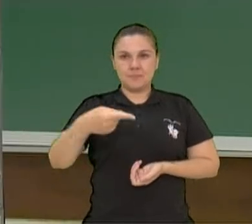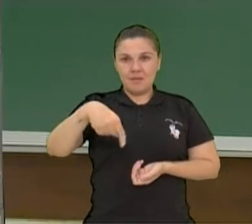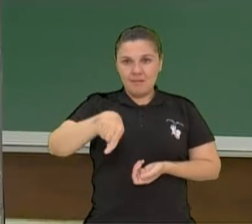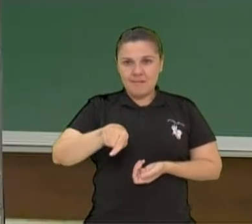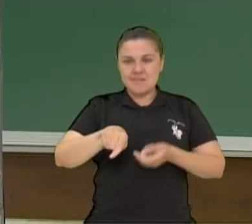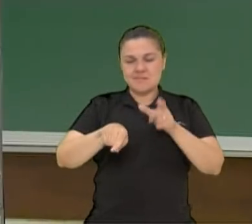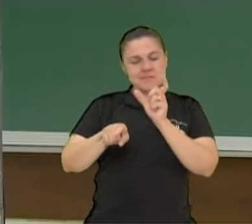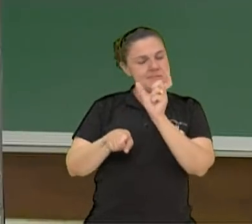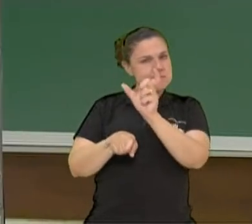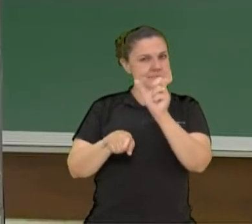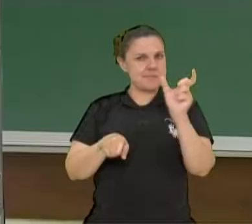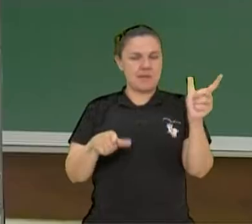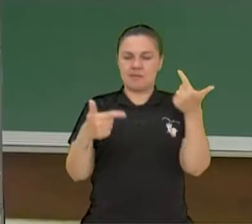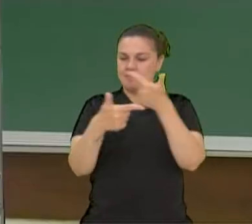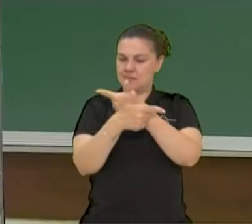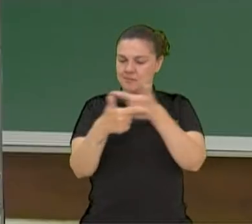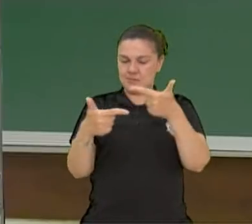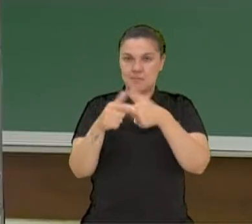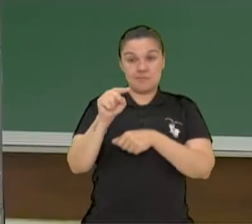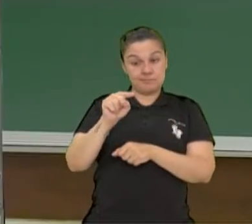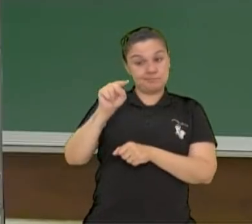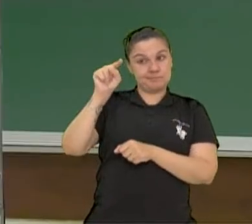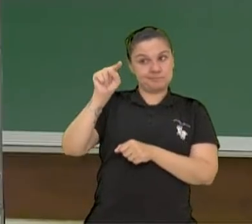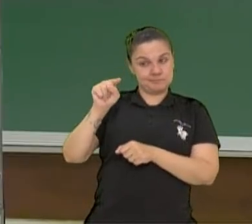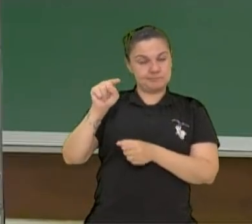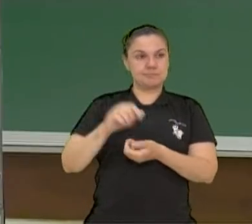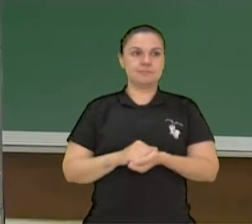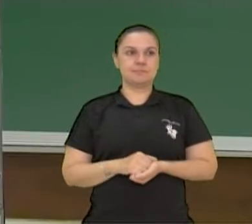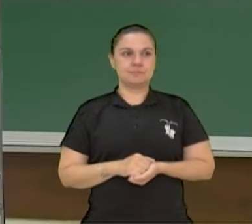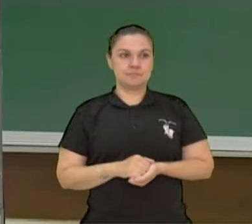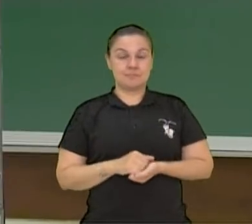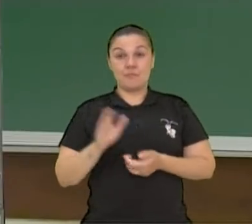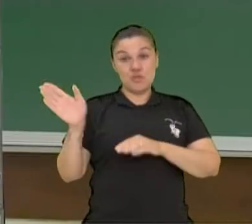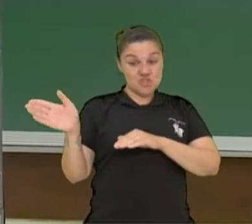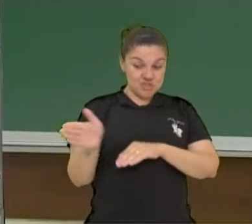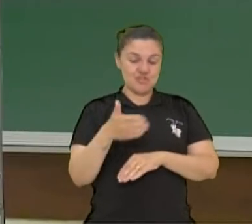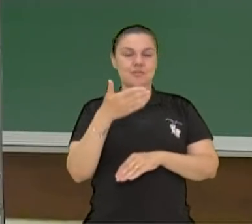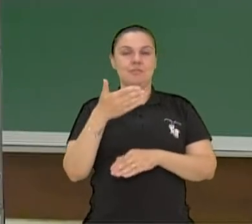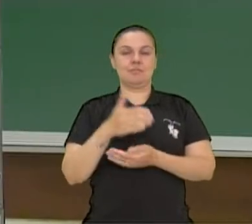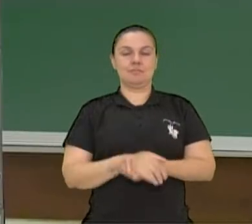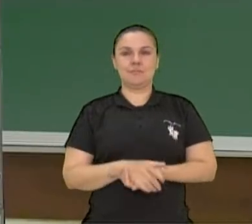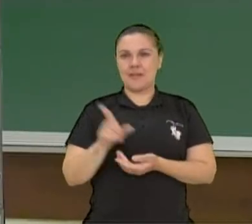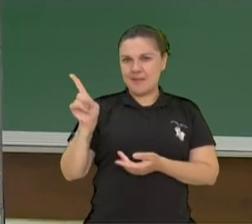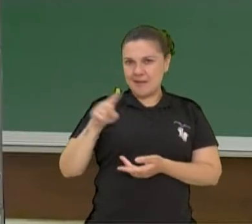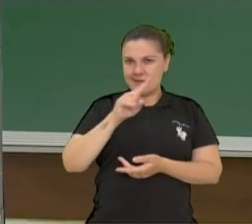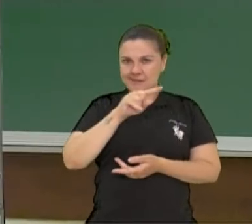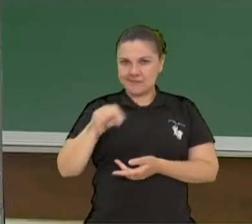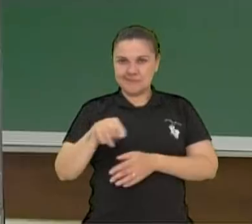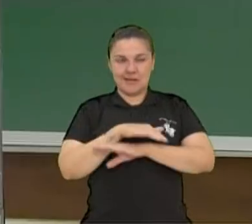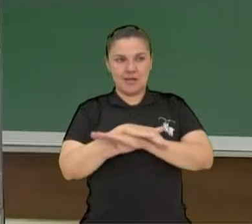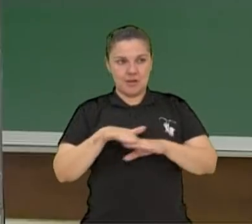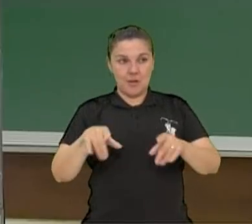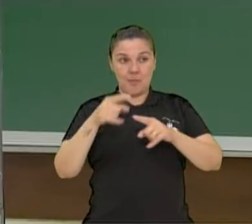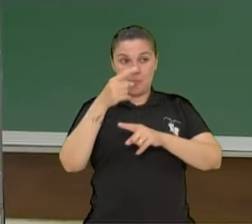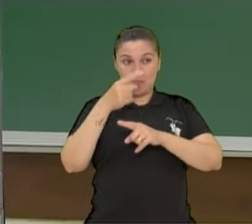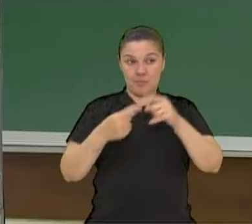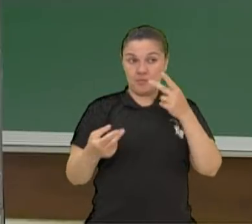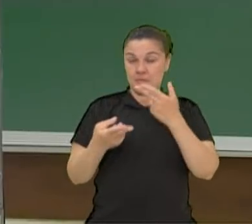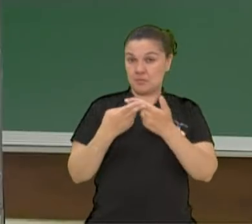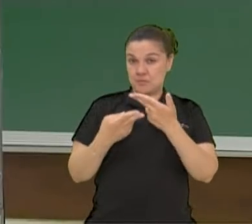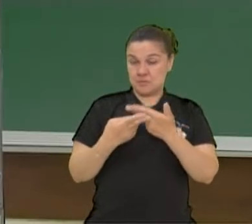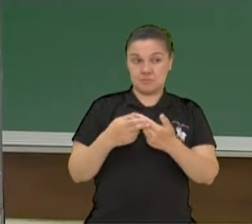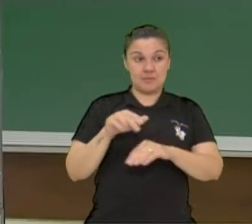palavras aqui não têm mais acento circunflexo, que é o nosso chapéuzinho, ele foi abolido. O que significa? É proibido o